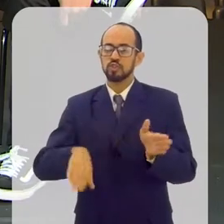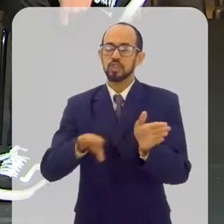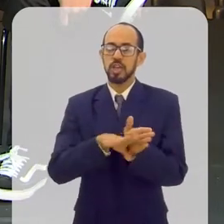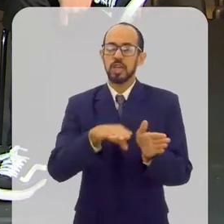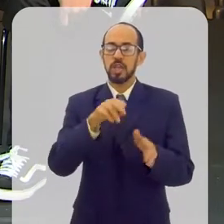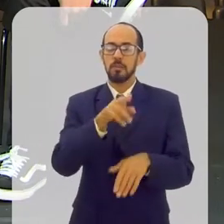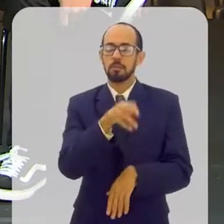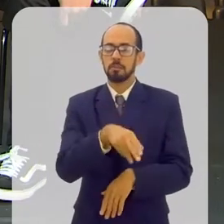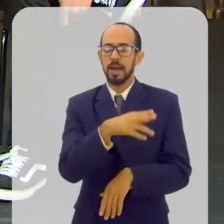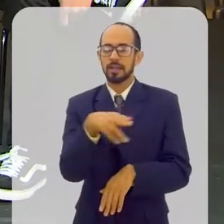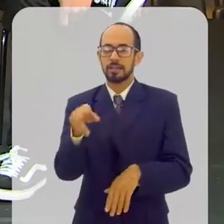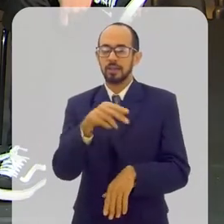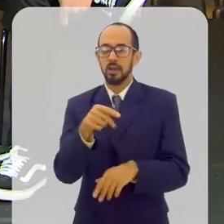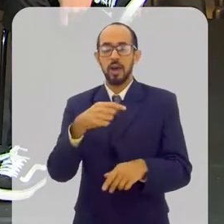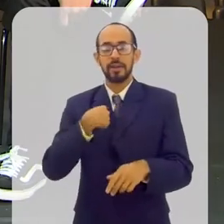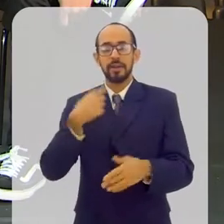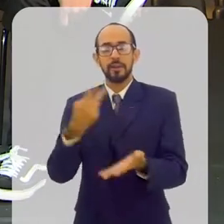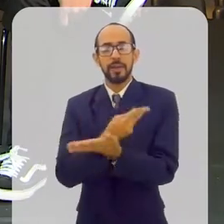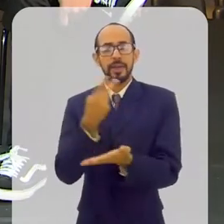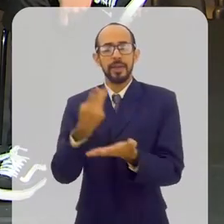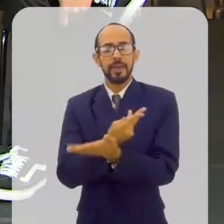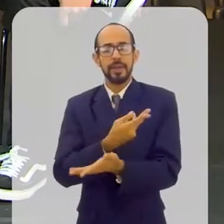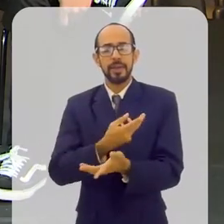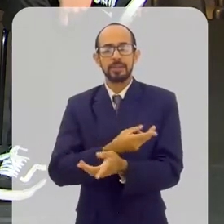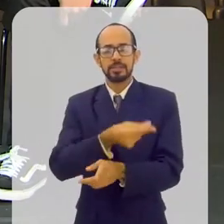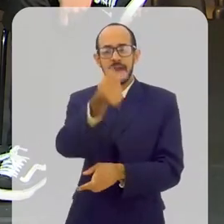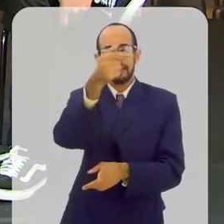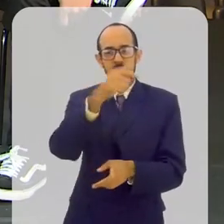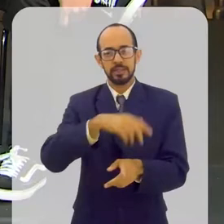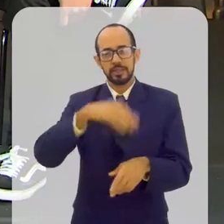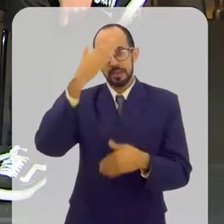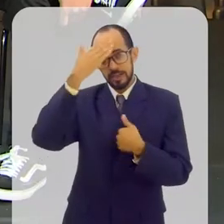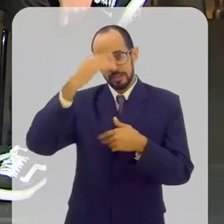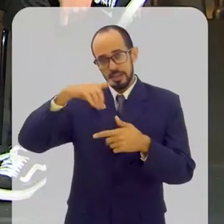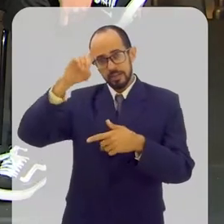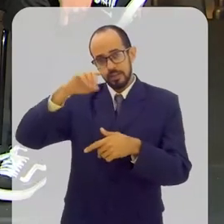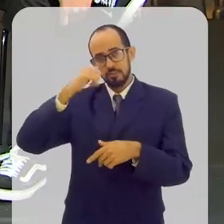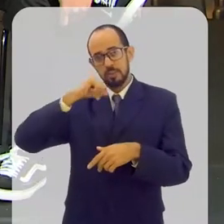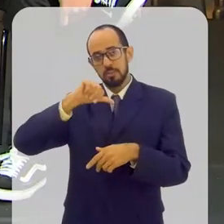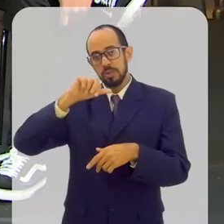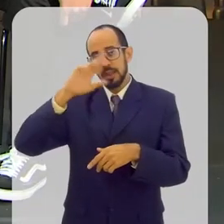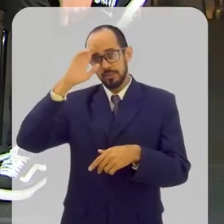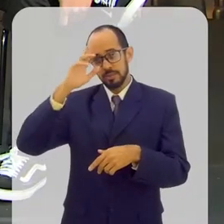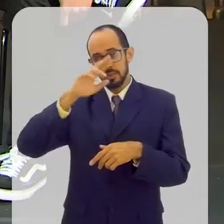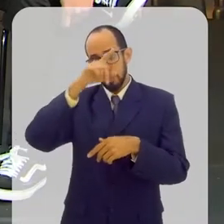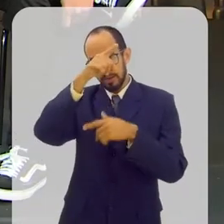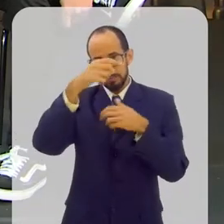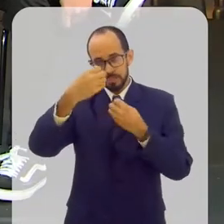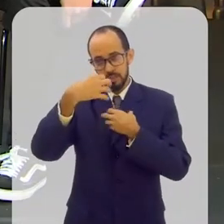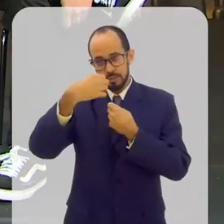o padre, o que foi? Eu falei, errei o caminho de saída e tal. Graças a Deus que a senhora me ensinou. Ele, que senhora?